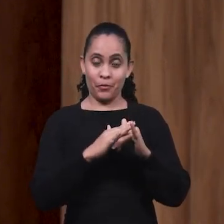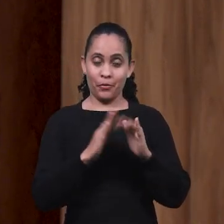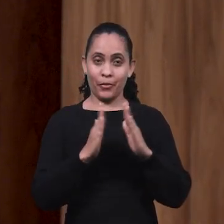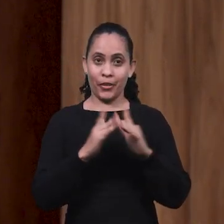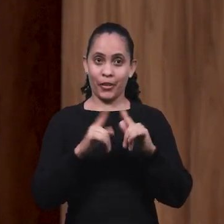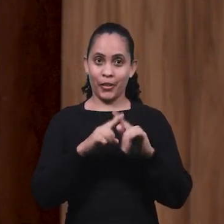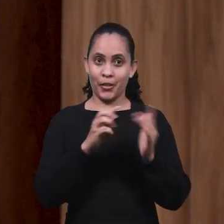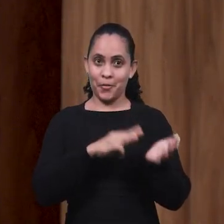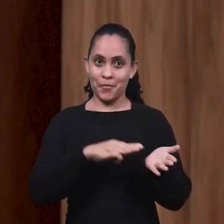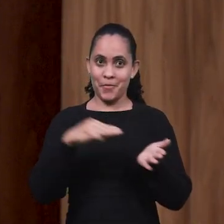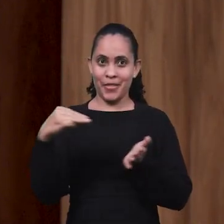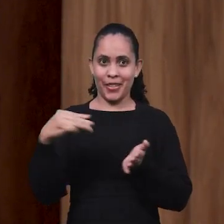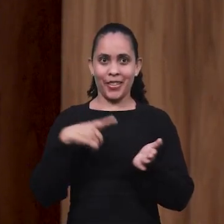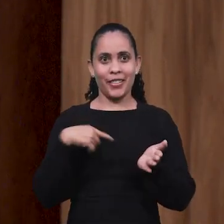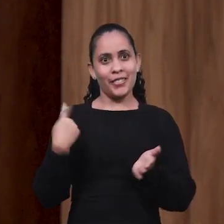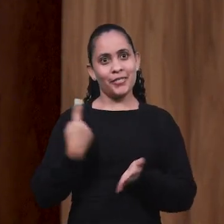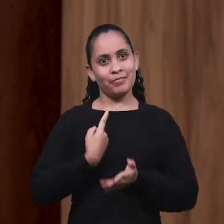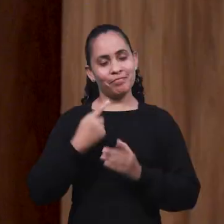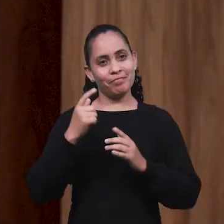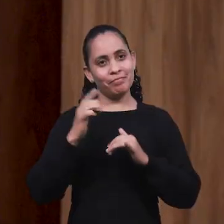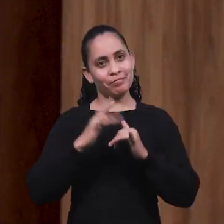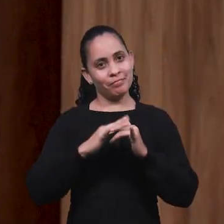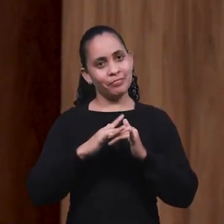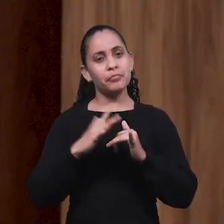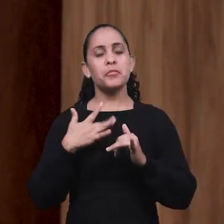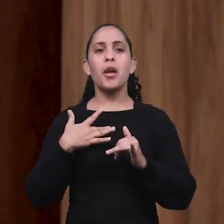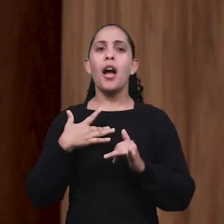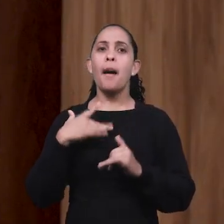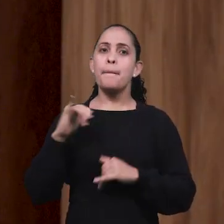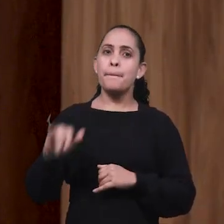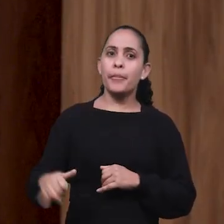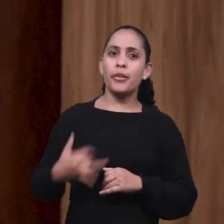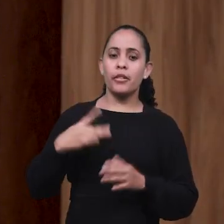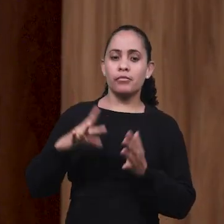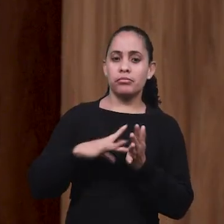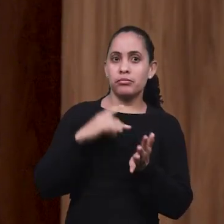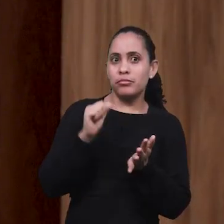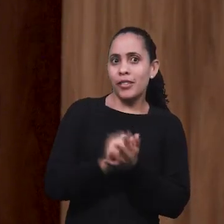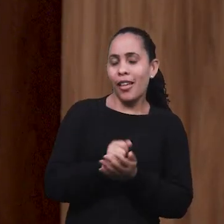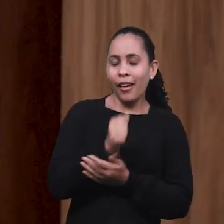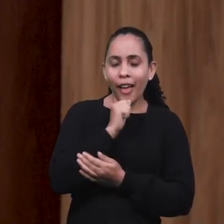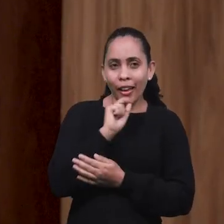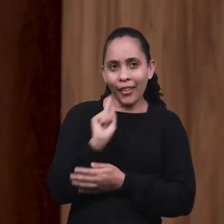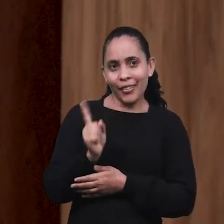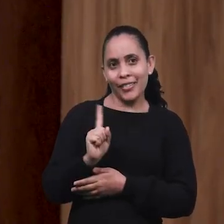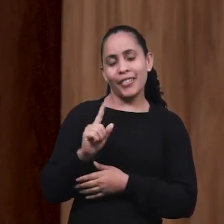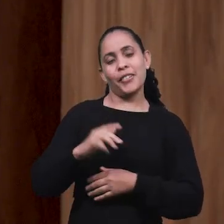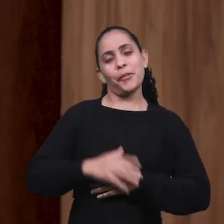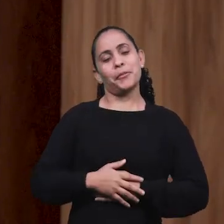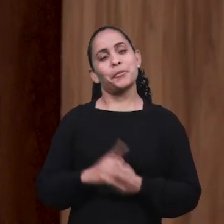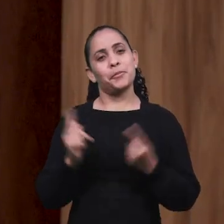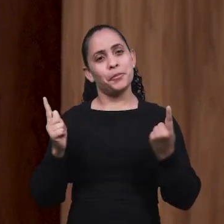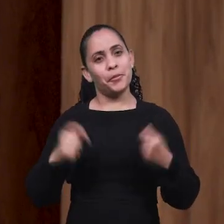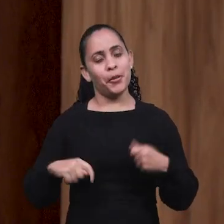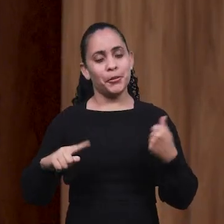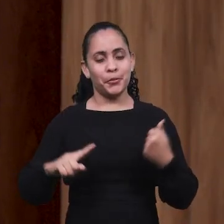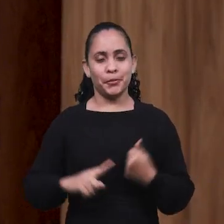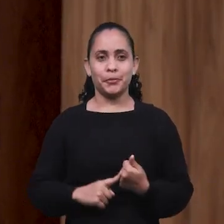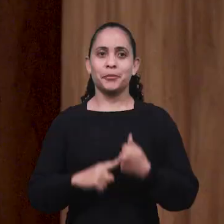no YouTube, aproveita para se inscrever no canal, caso não seja inscrito. Agora você pode